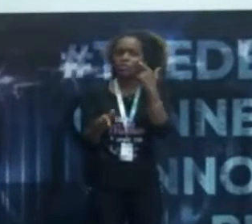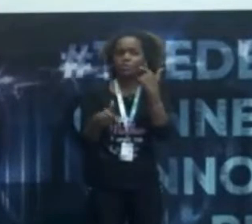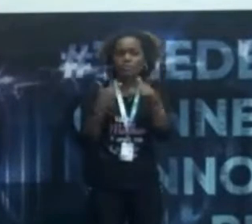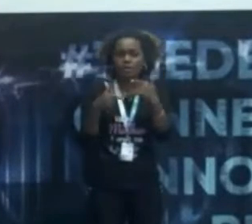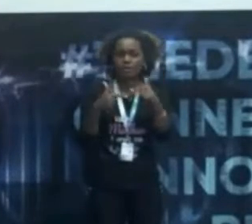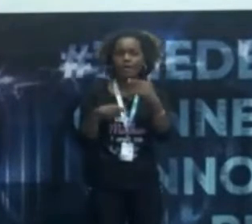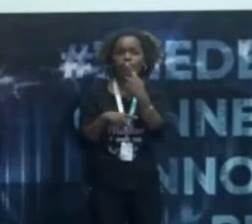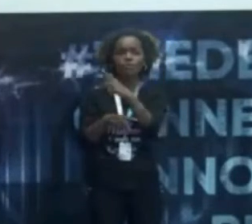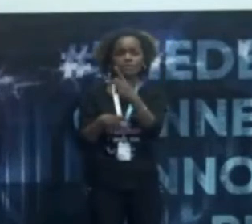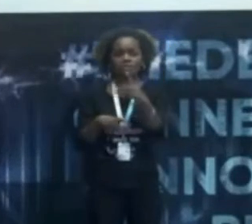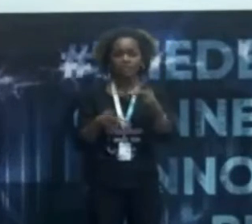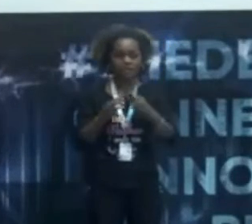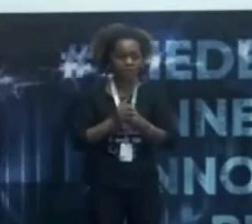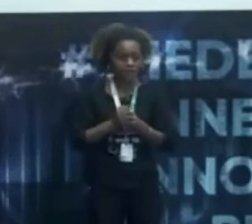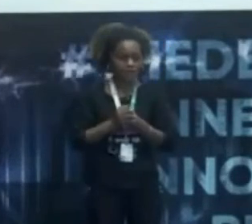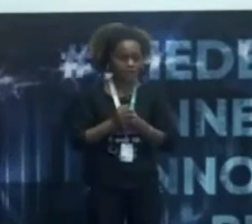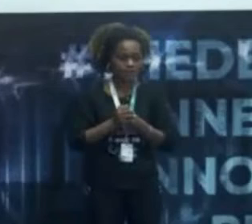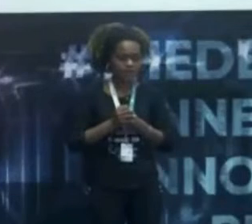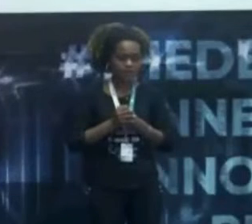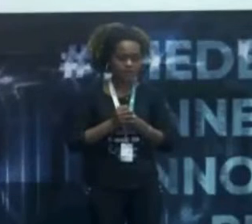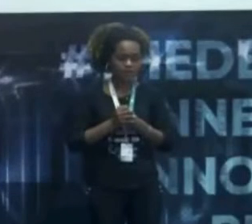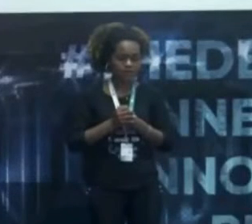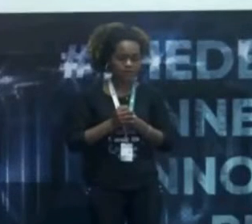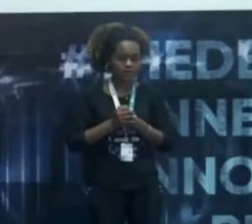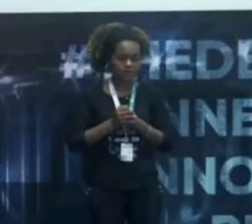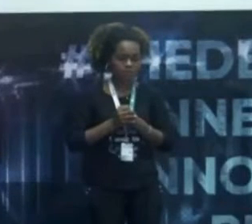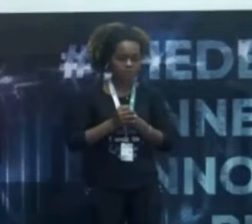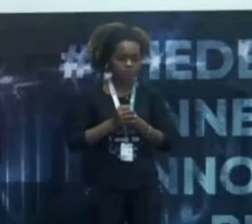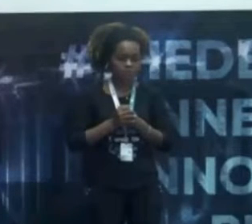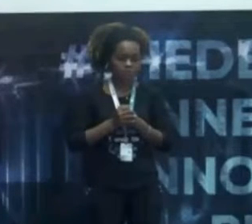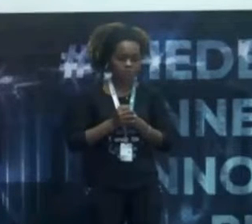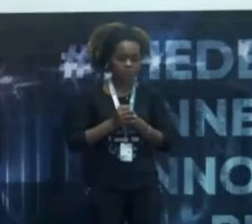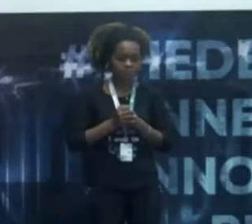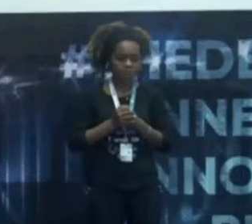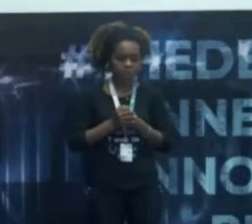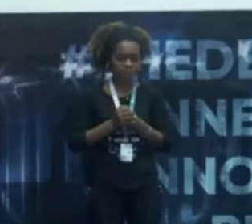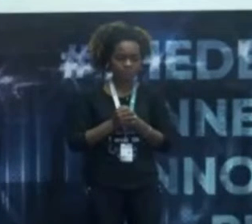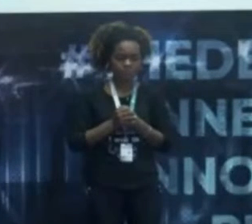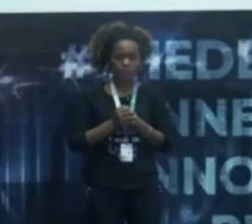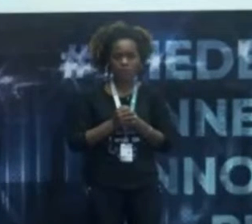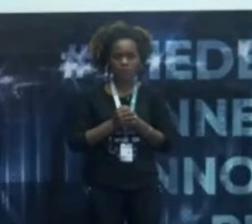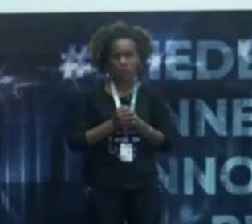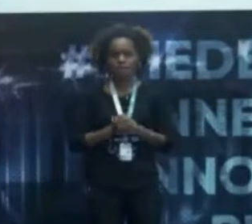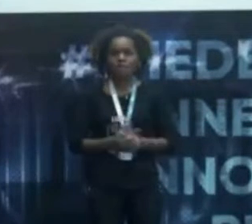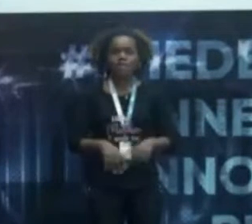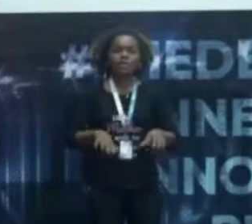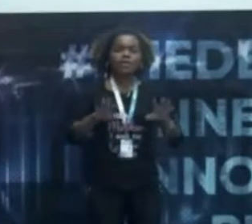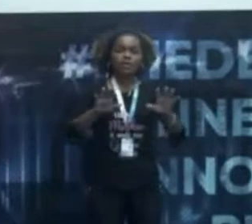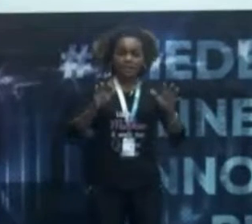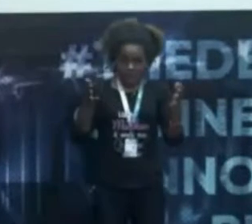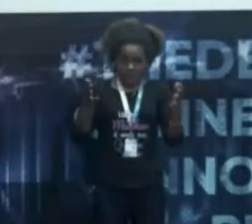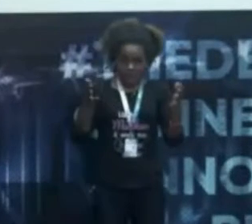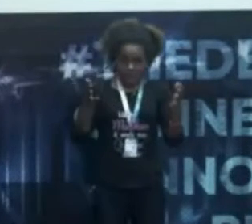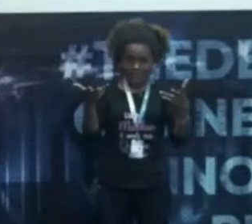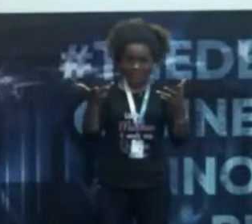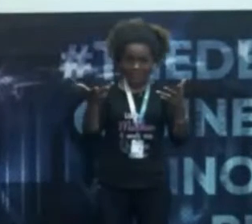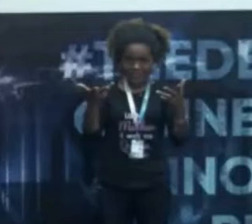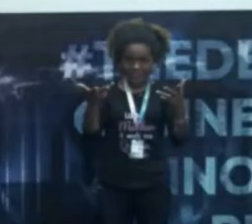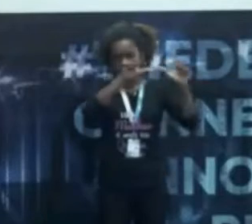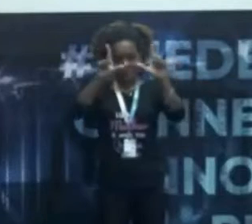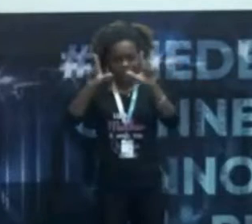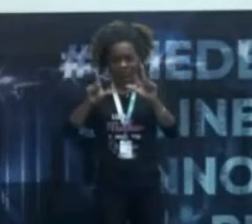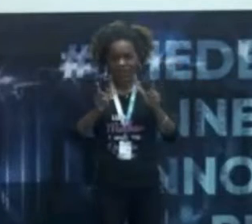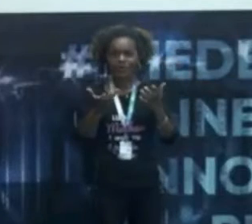É isso mesmo. Pessoal, excelente, viu? Eu